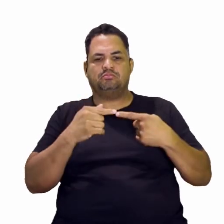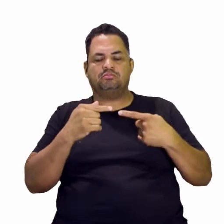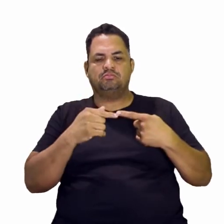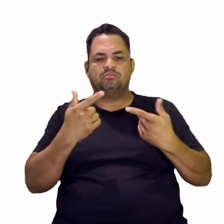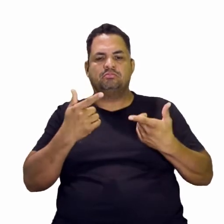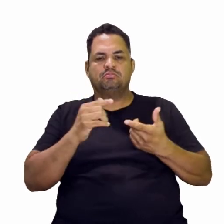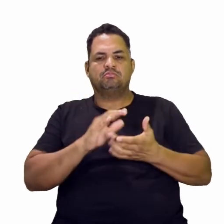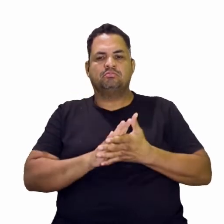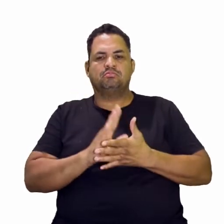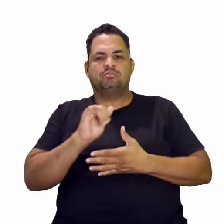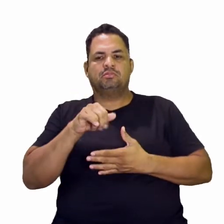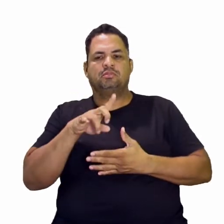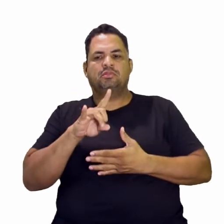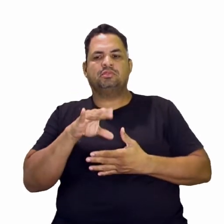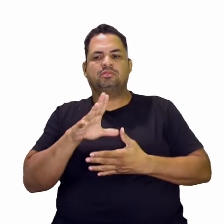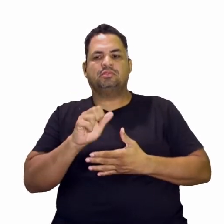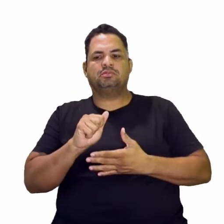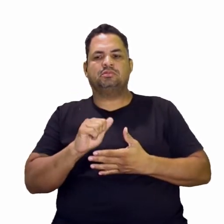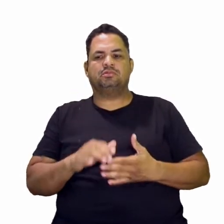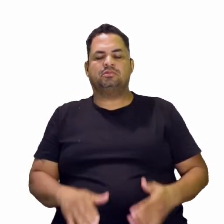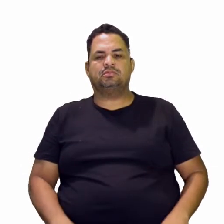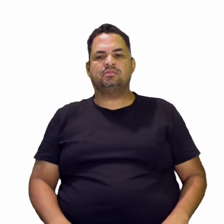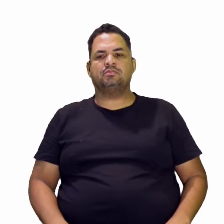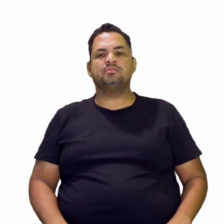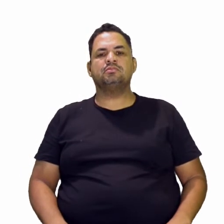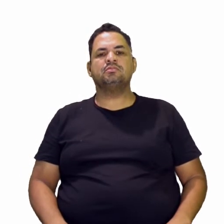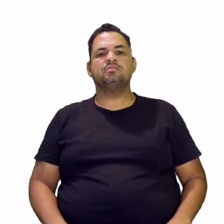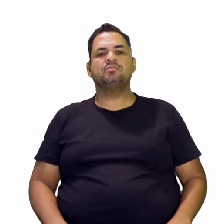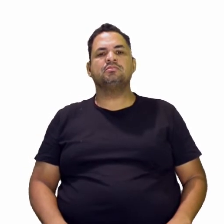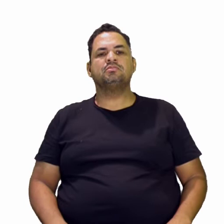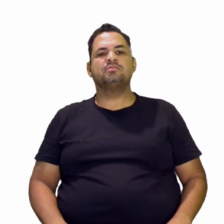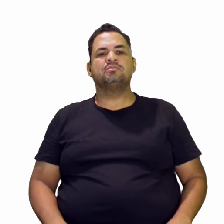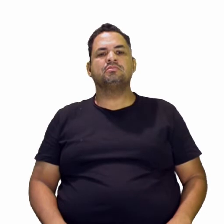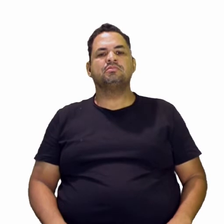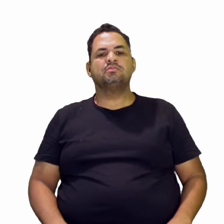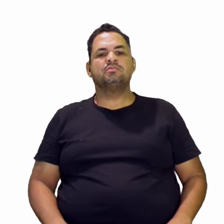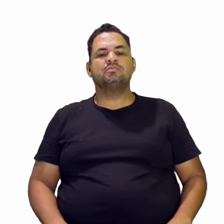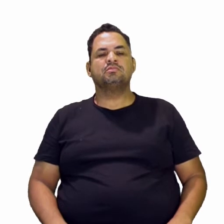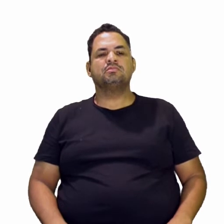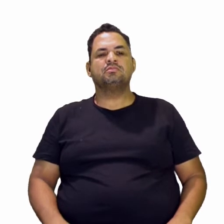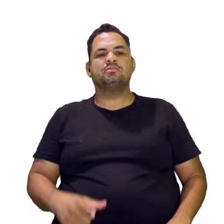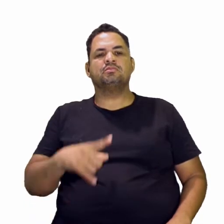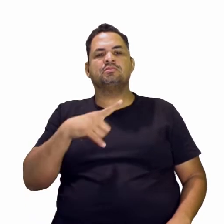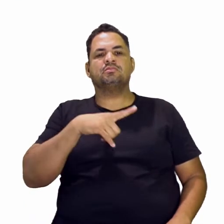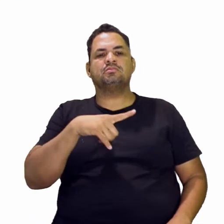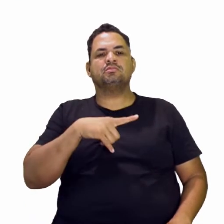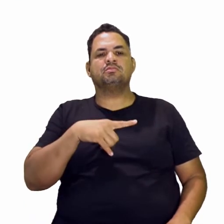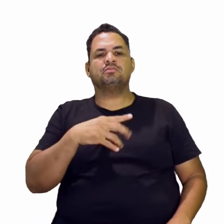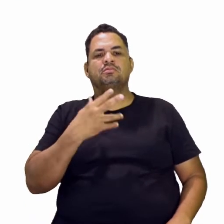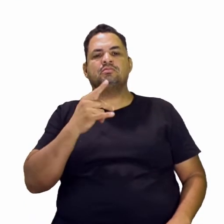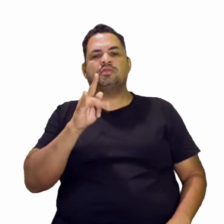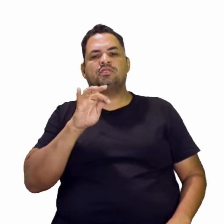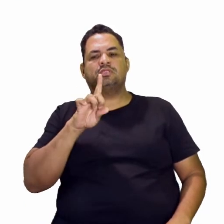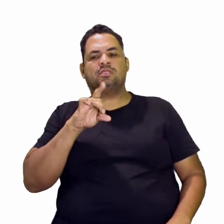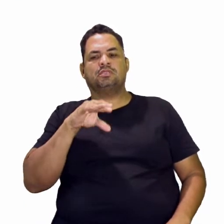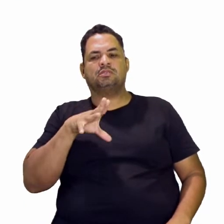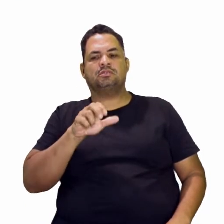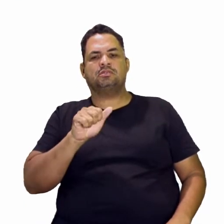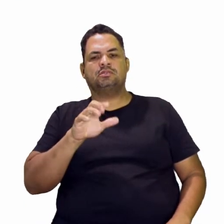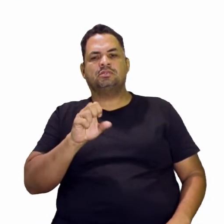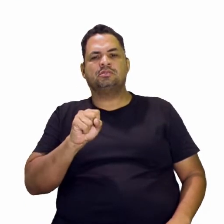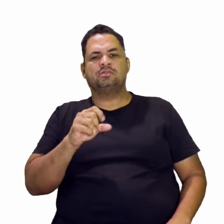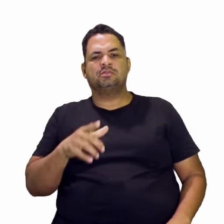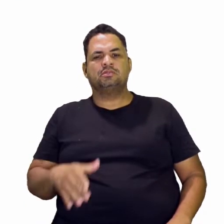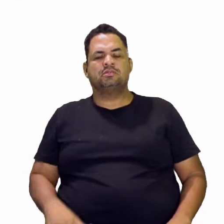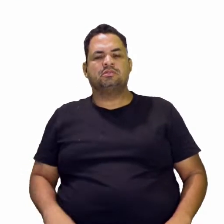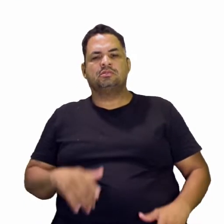esses anabolizantes, mas enfim, o estrago já está feito. E aí a gente tem as prostaglandinas. Essas